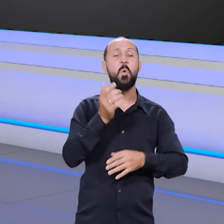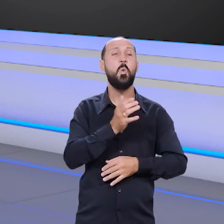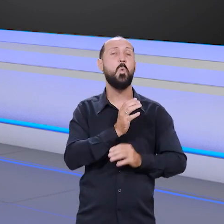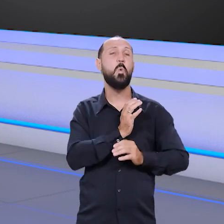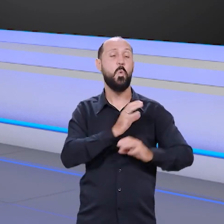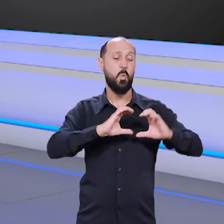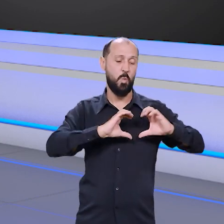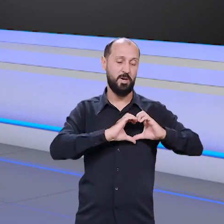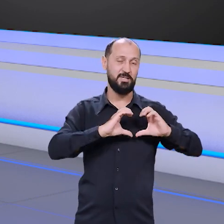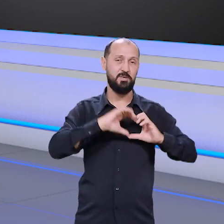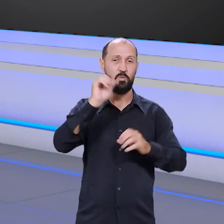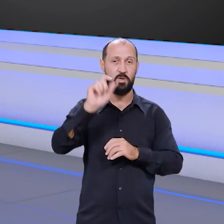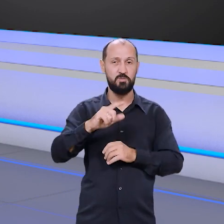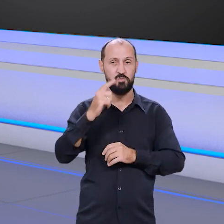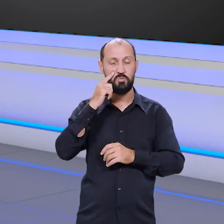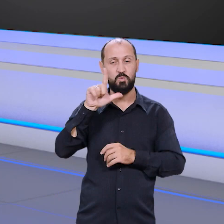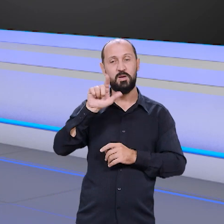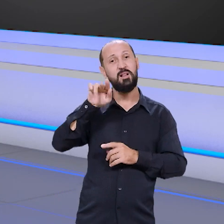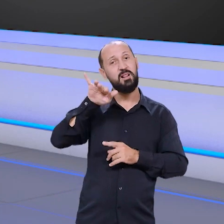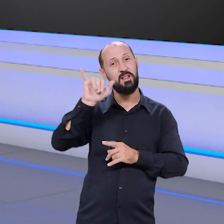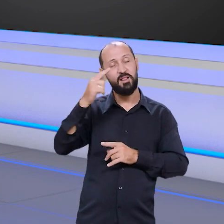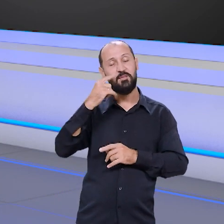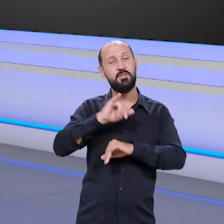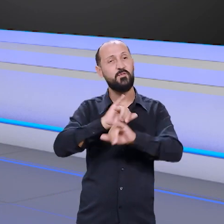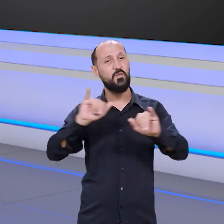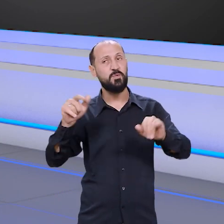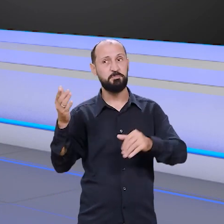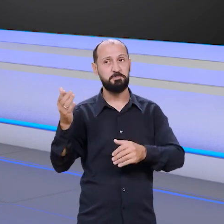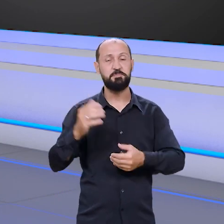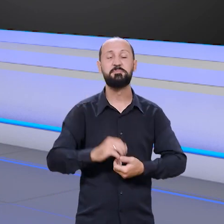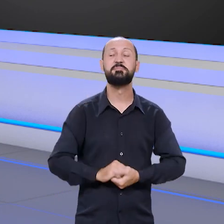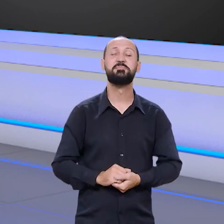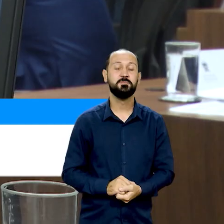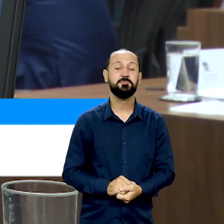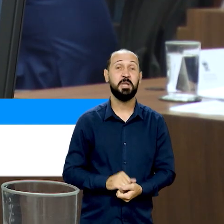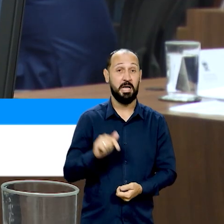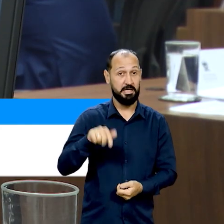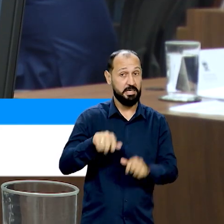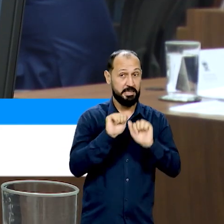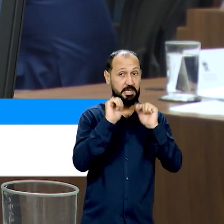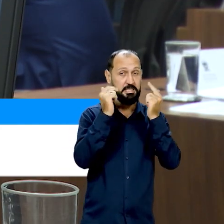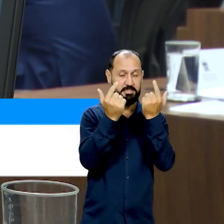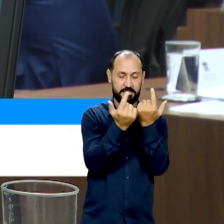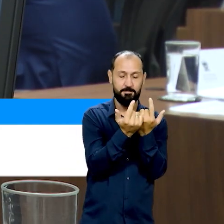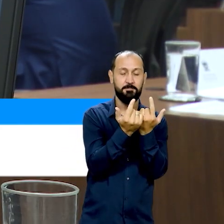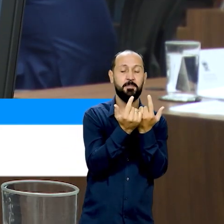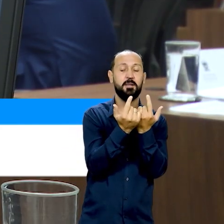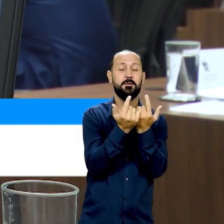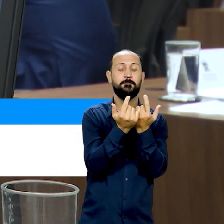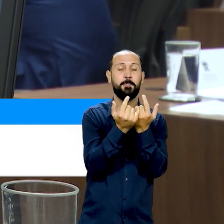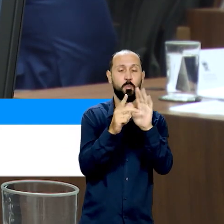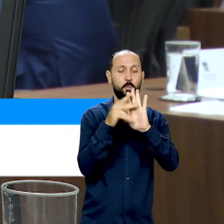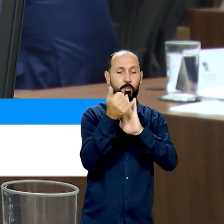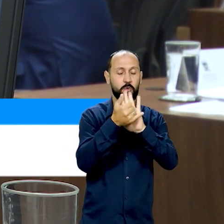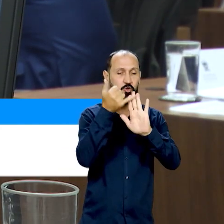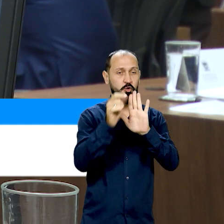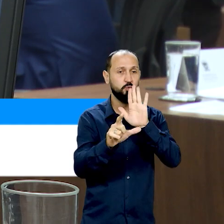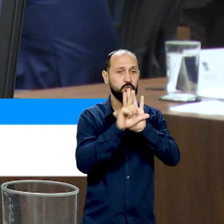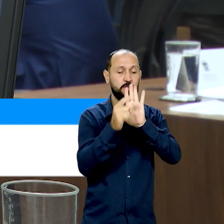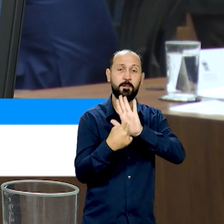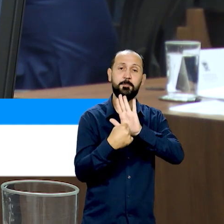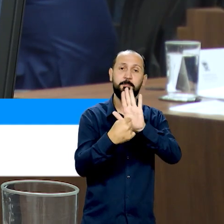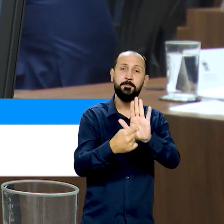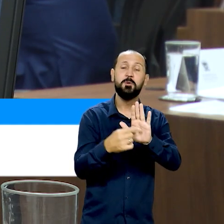campanha Coração Azul. Lívia Machado tem mais informações. Foi apresentado na Assembleia